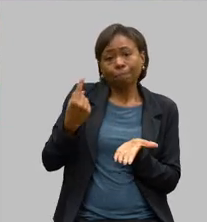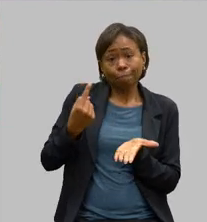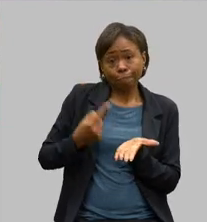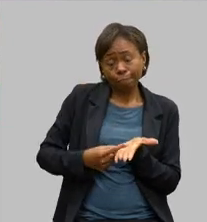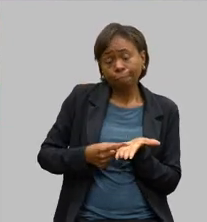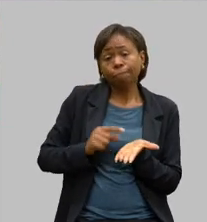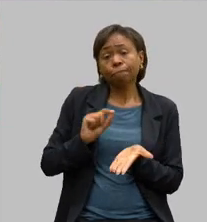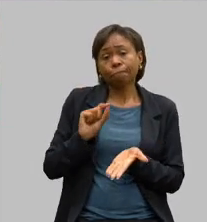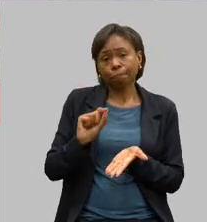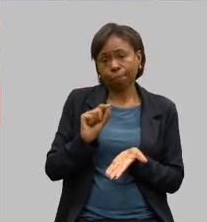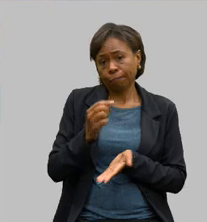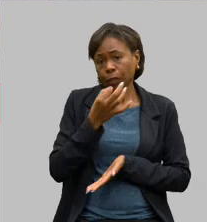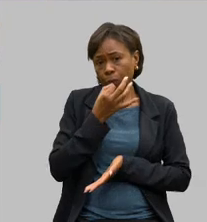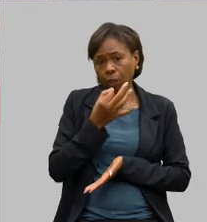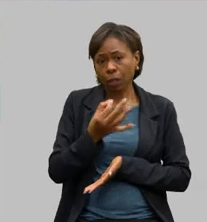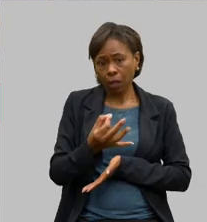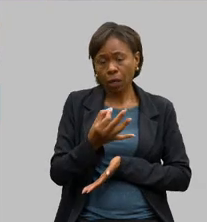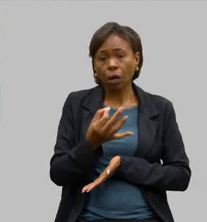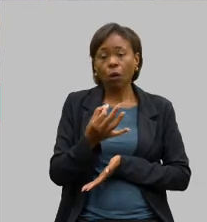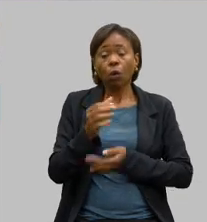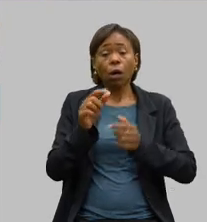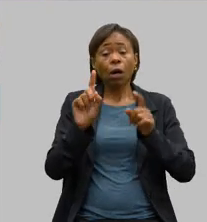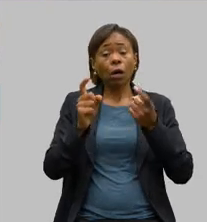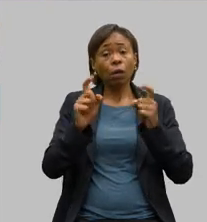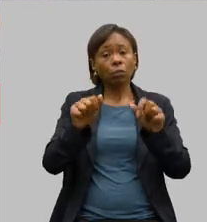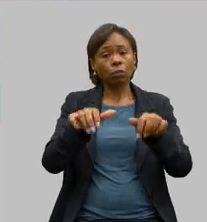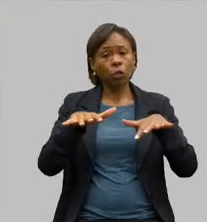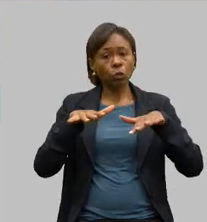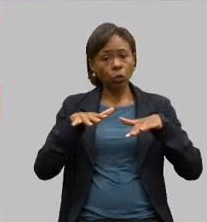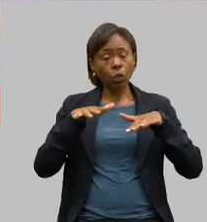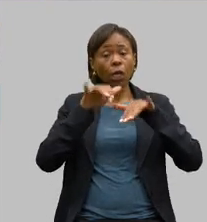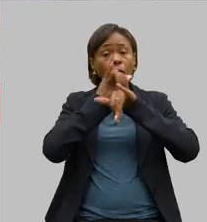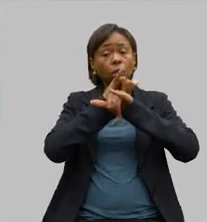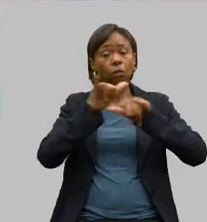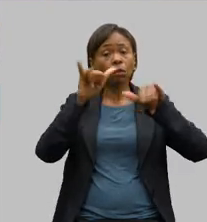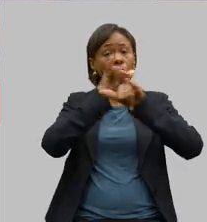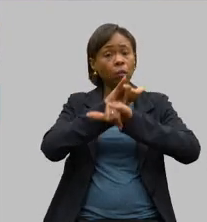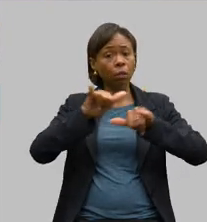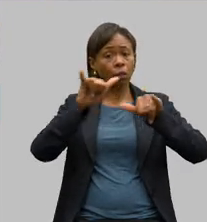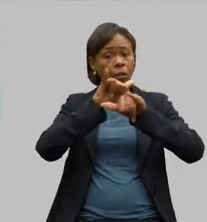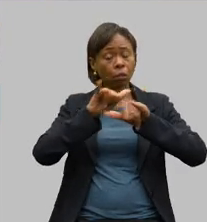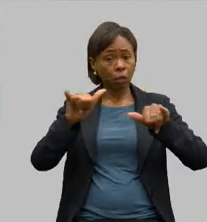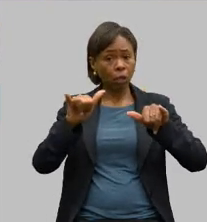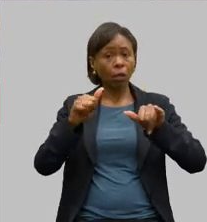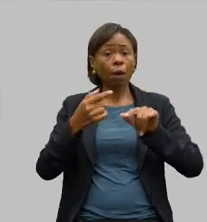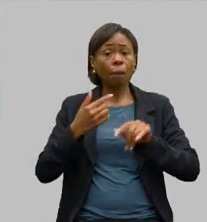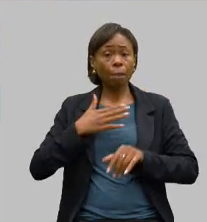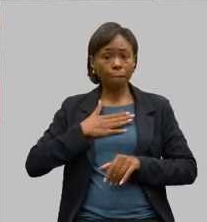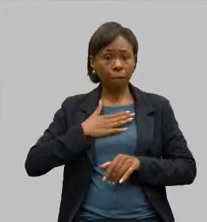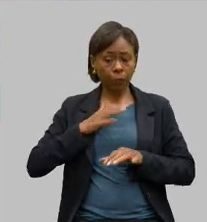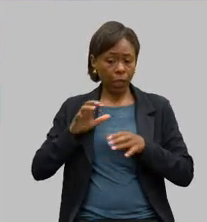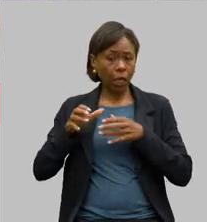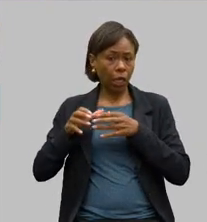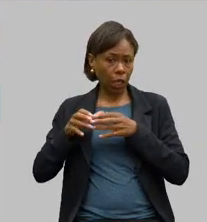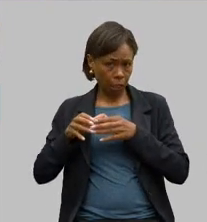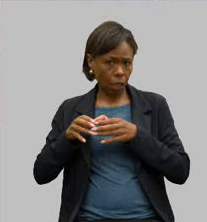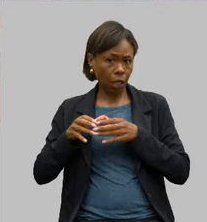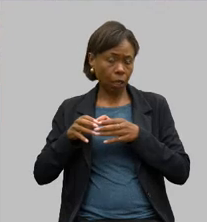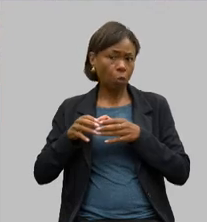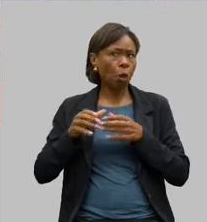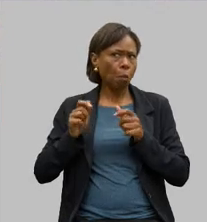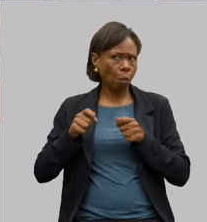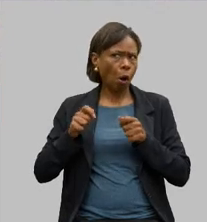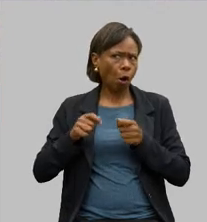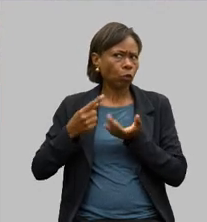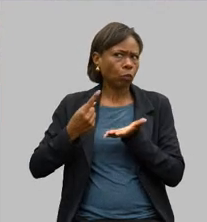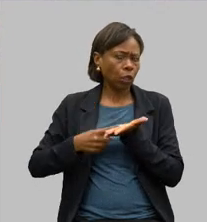eh audiências públicas e formativas porque a minha equipe e quem a gente vai contratar podemos fazer audiência